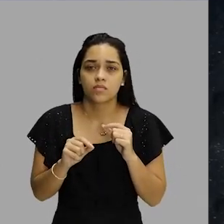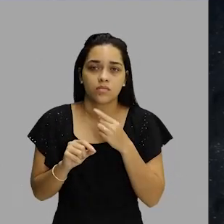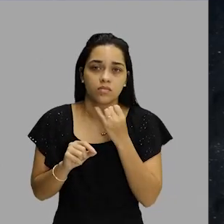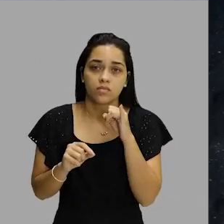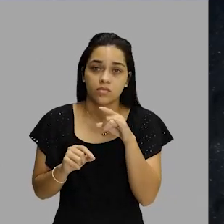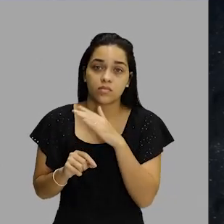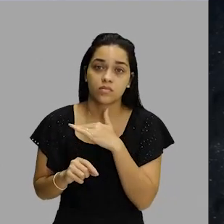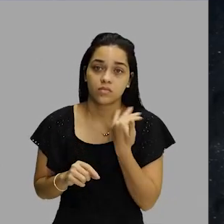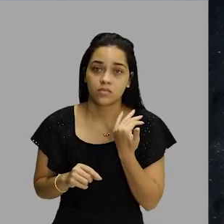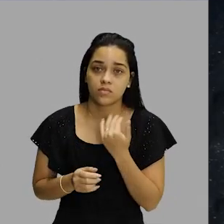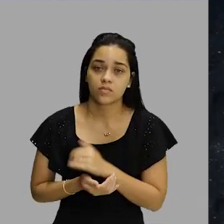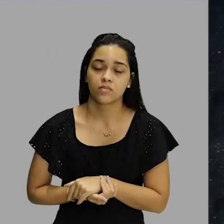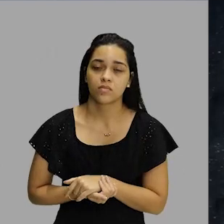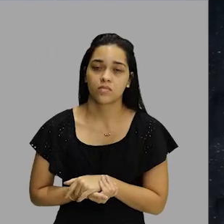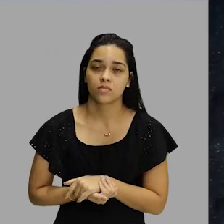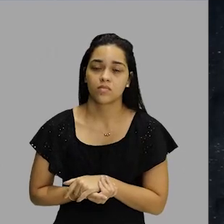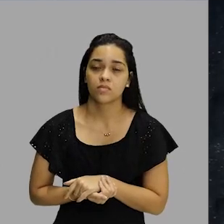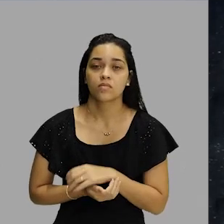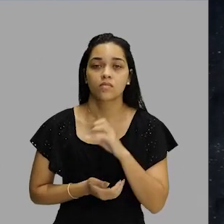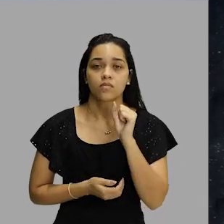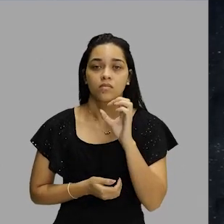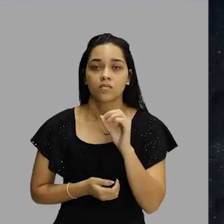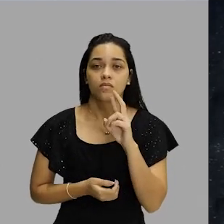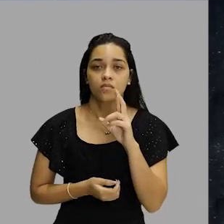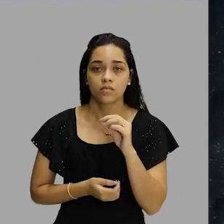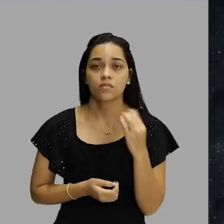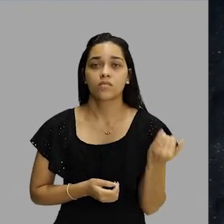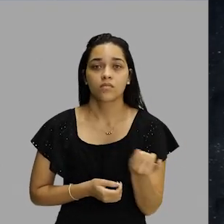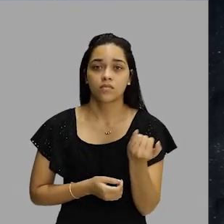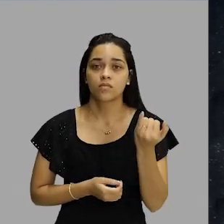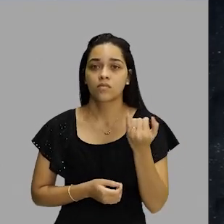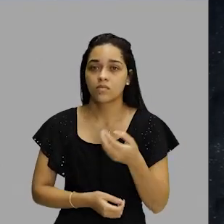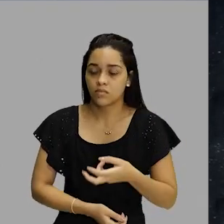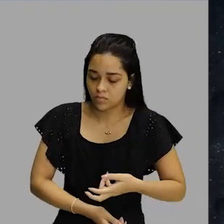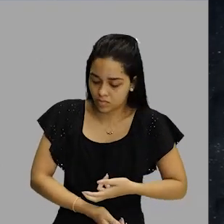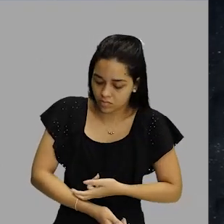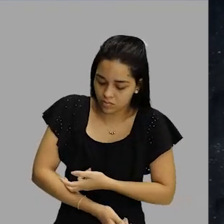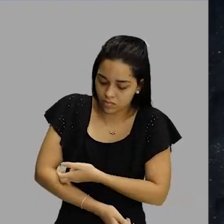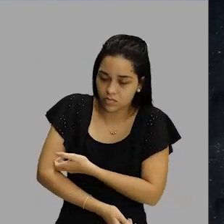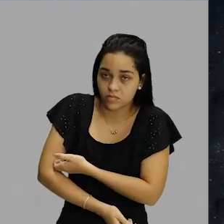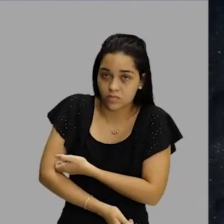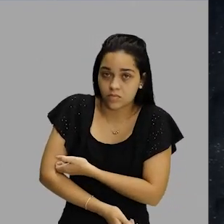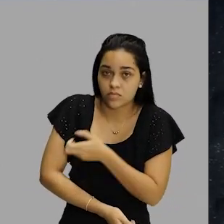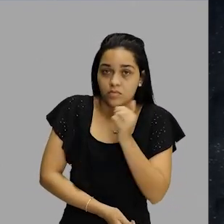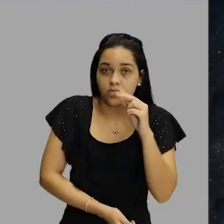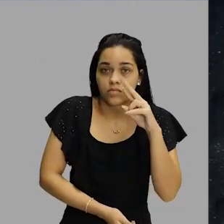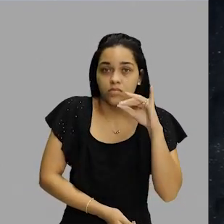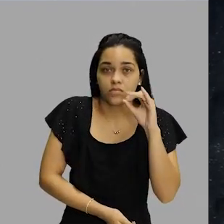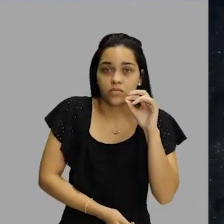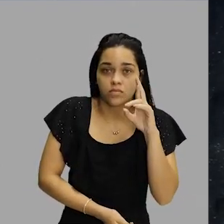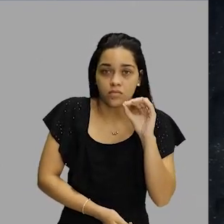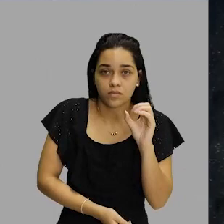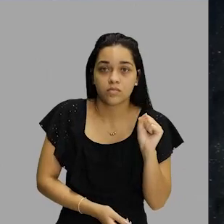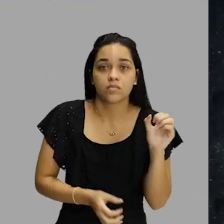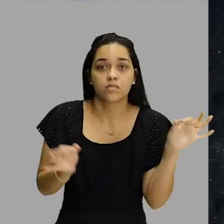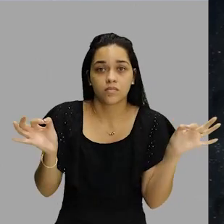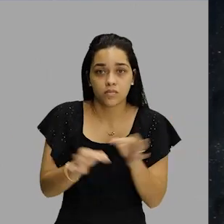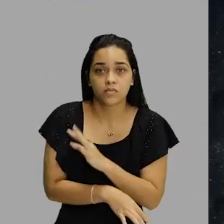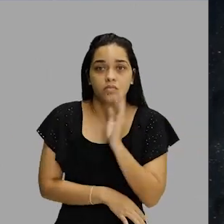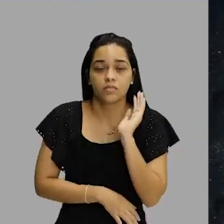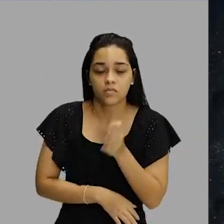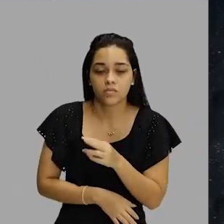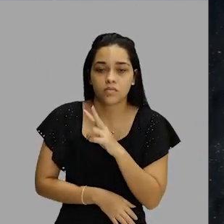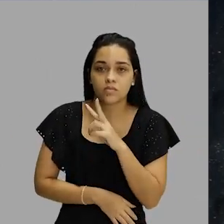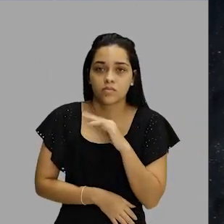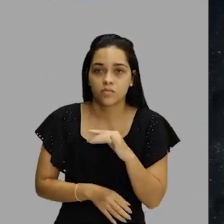você vai morrer. Então, você recebendo um soro antiofídico, que são os anticorpos já prontos, esse anticorpo